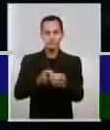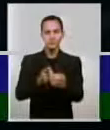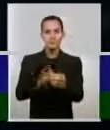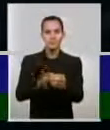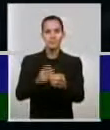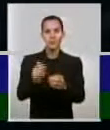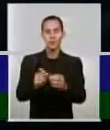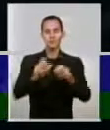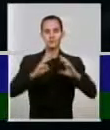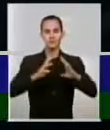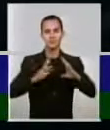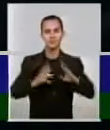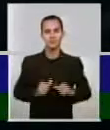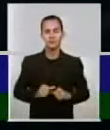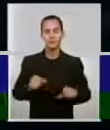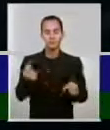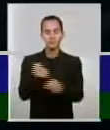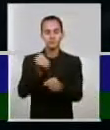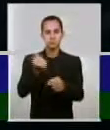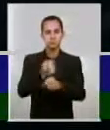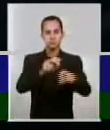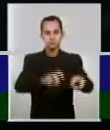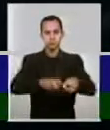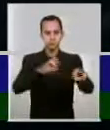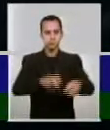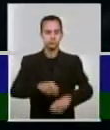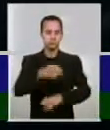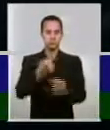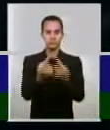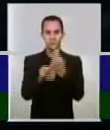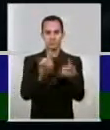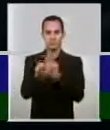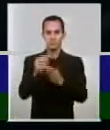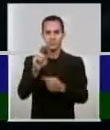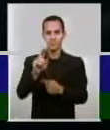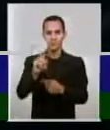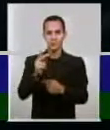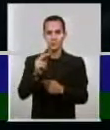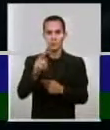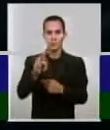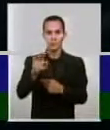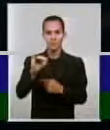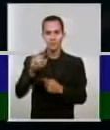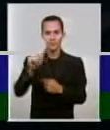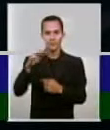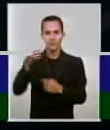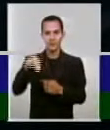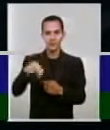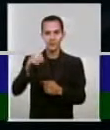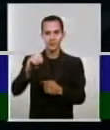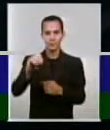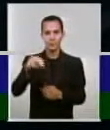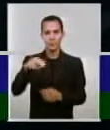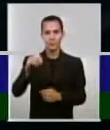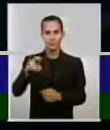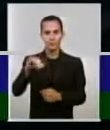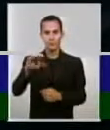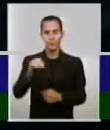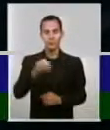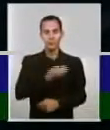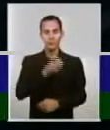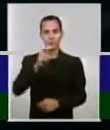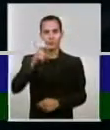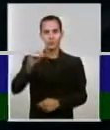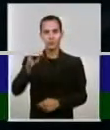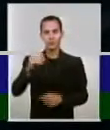Urbanos a limpeza e capina de lote na Avenida Ubiratã Honório de Castro, ao lado do número 1500, Bairro